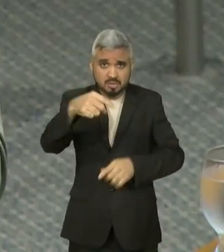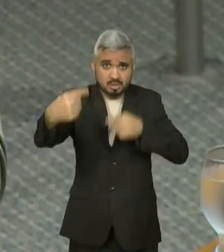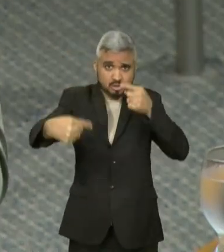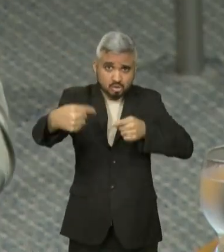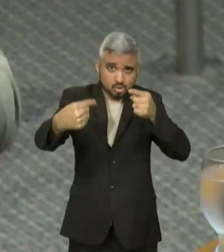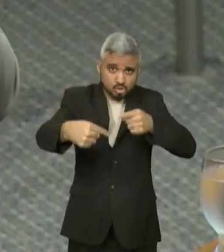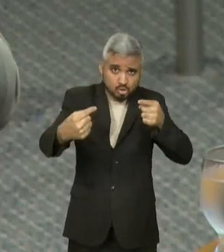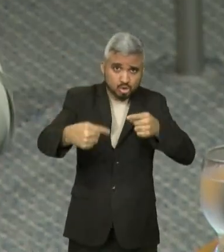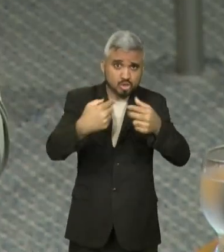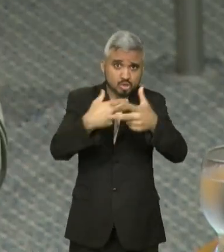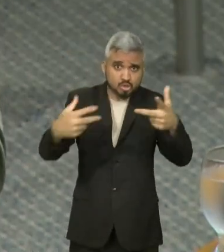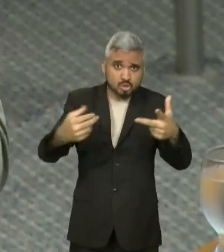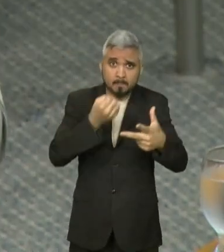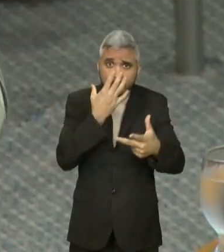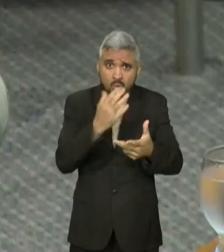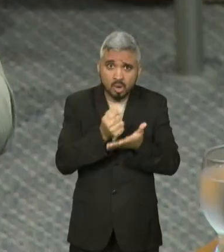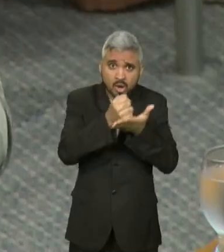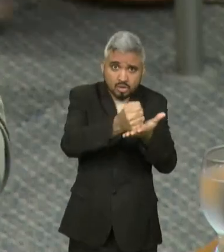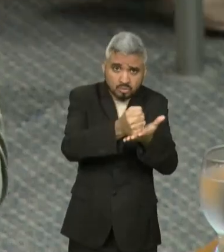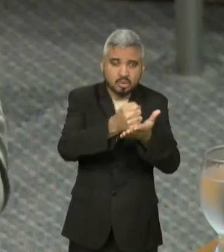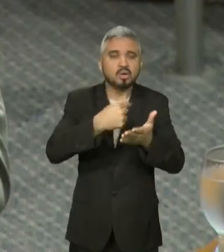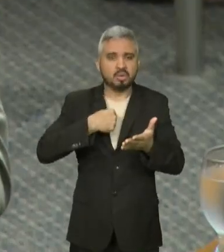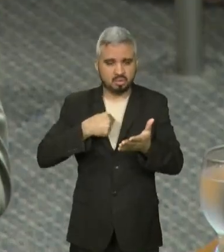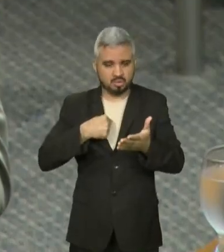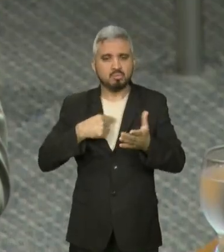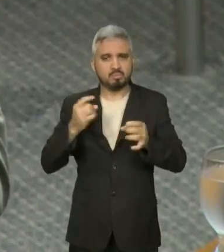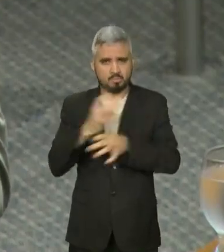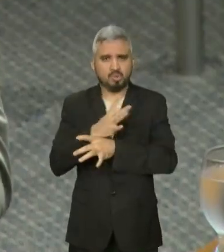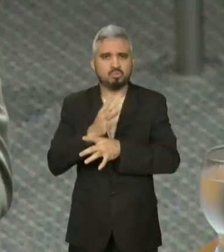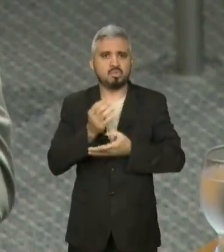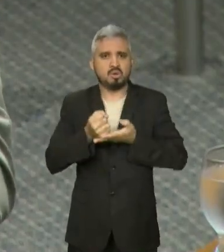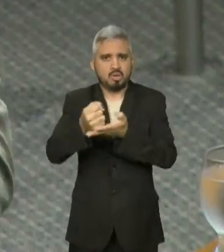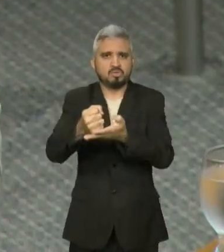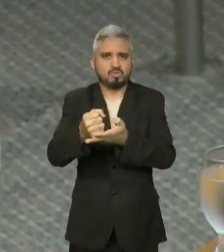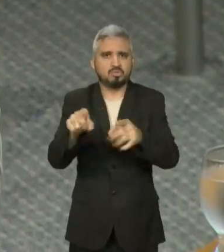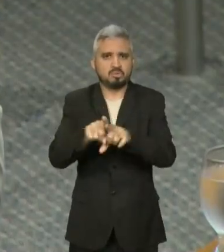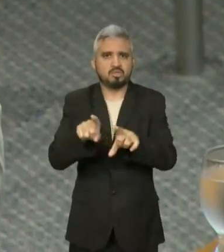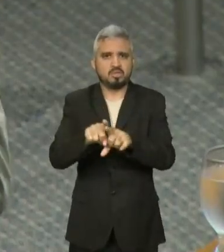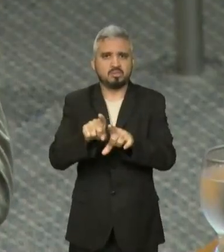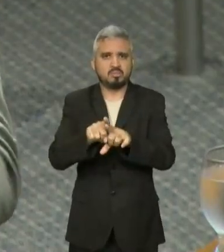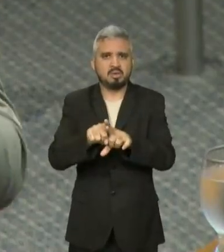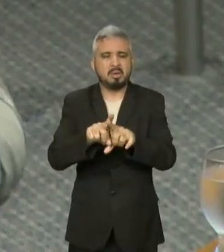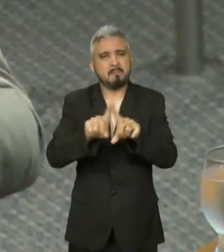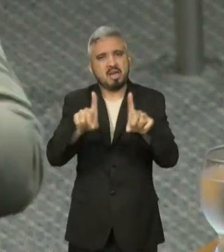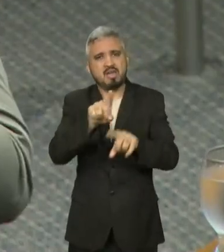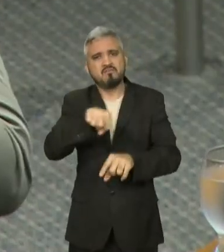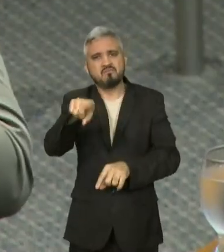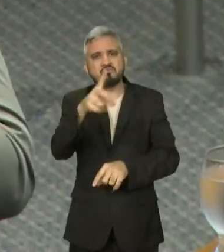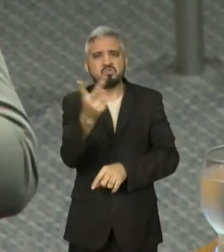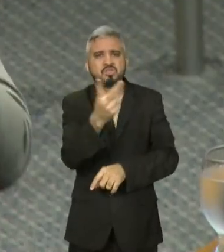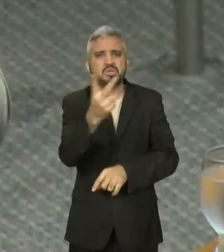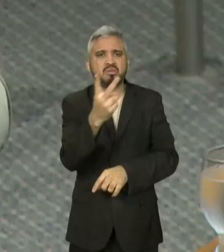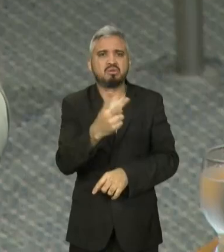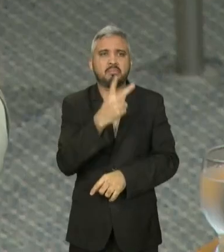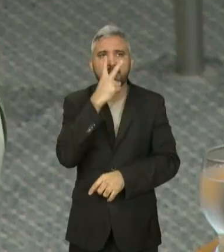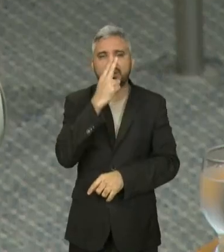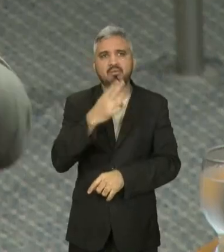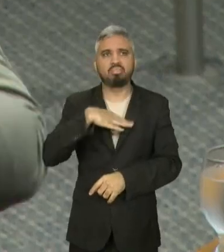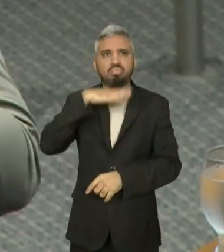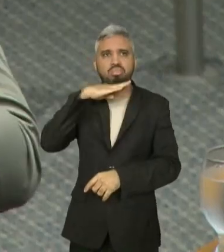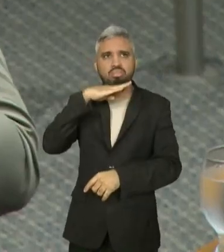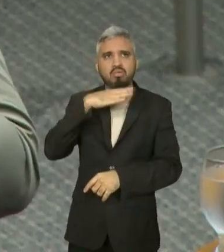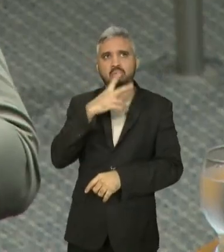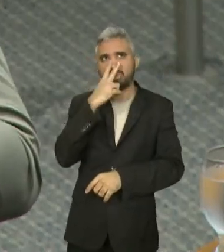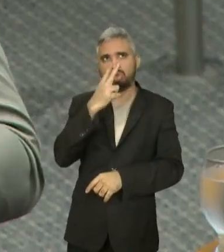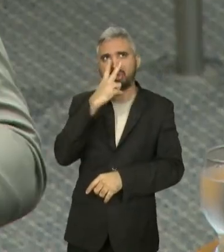levar coisa boa, estou todo pronto e preparado. Agora, com a mesma conversa de sempre, que você nunca fez, que eu fui prefeito, você foi meu vice,